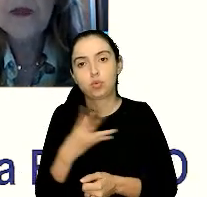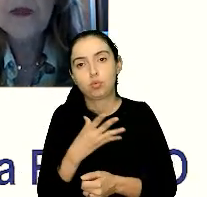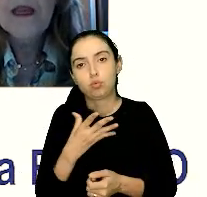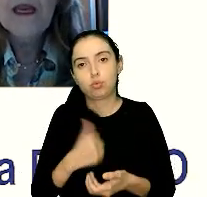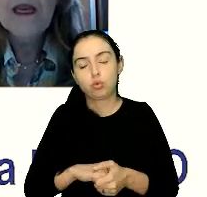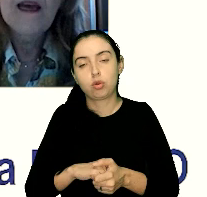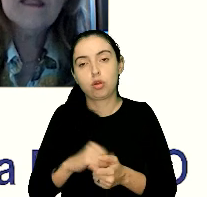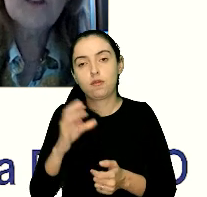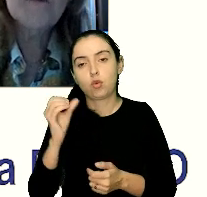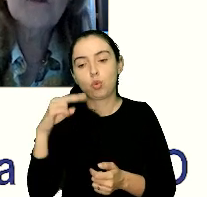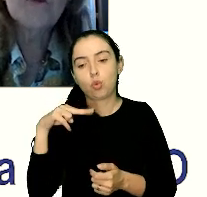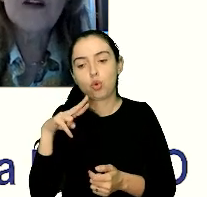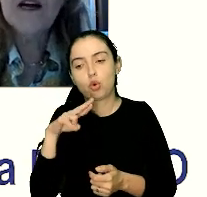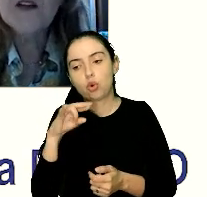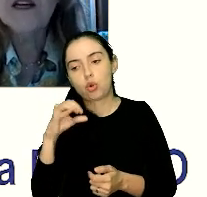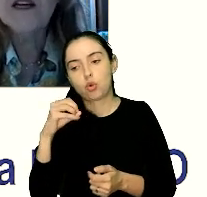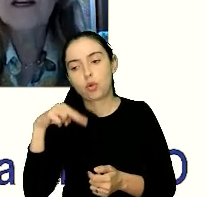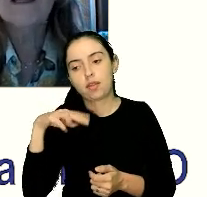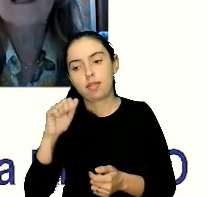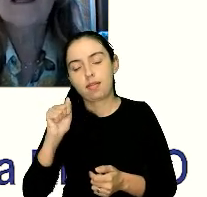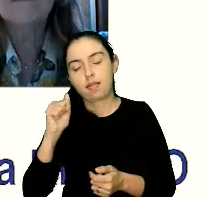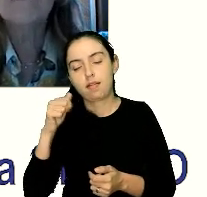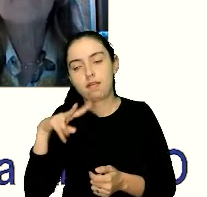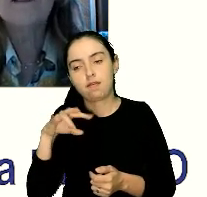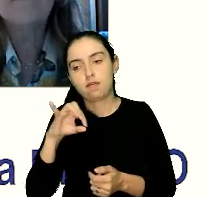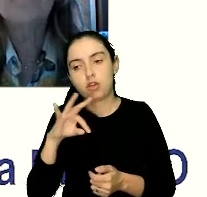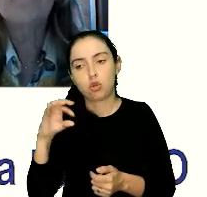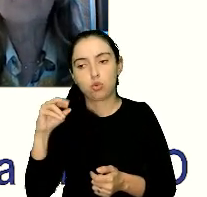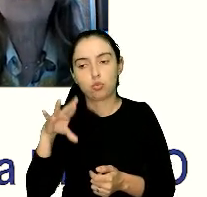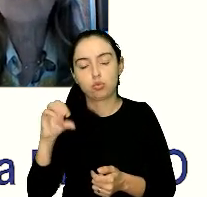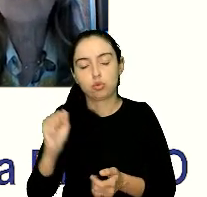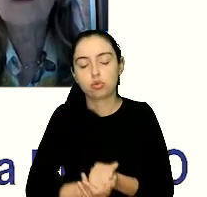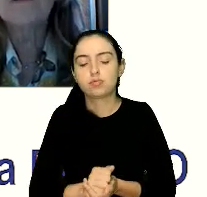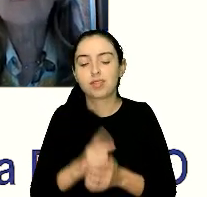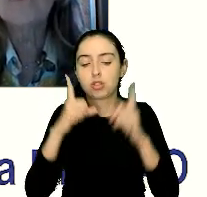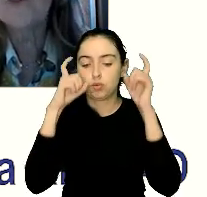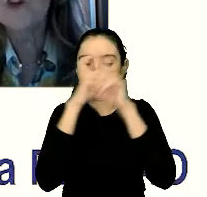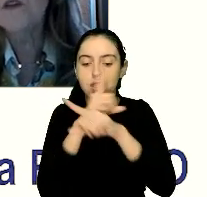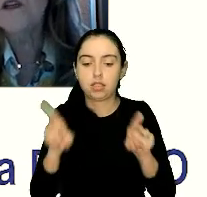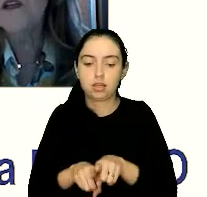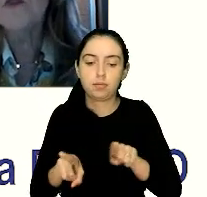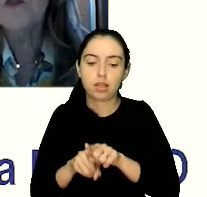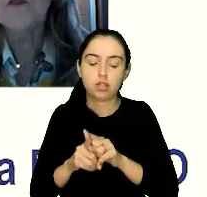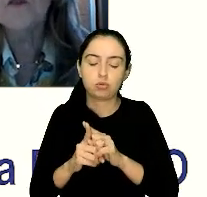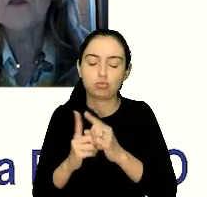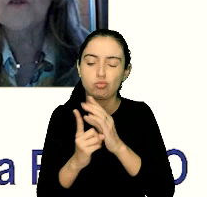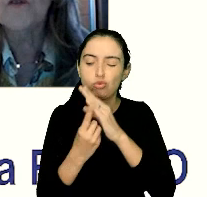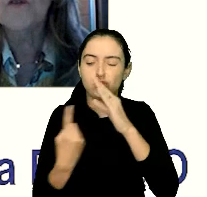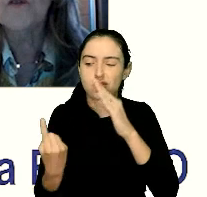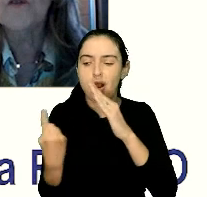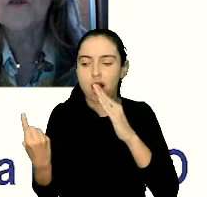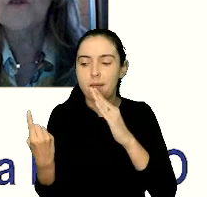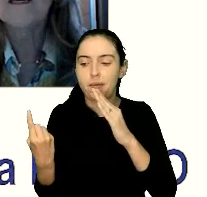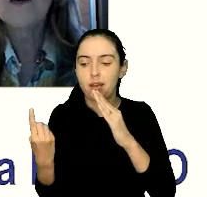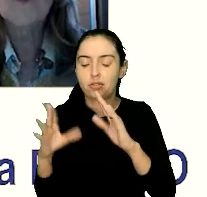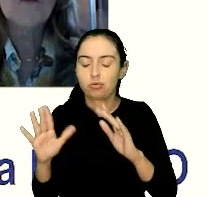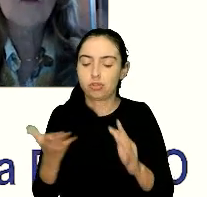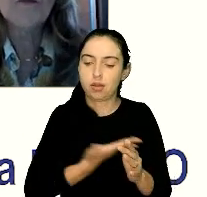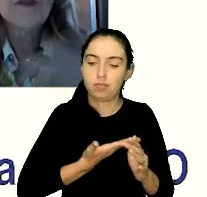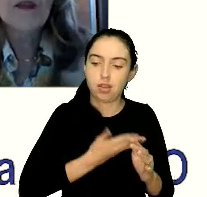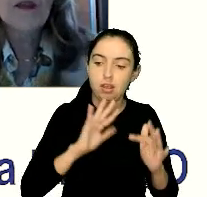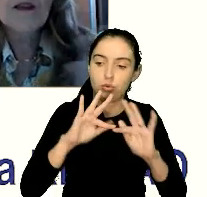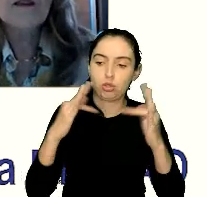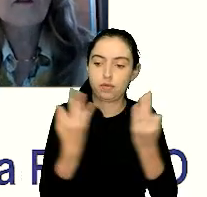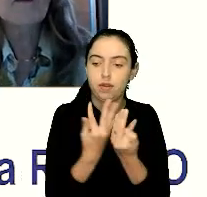coronavírus. Essa dificuldade, ela é dada também pelo isolamento de amigos, de familiares,